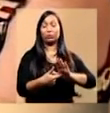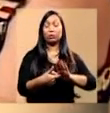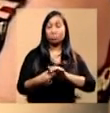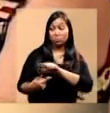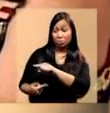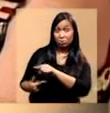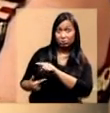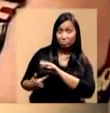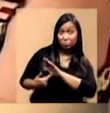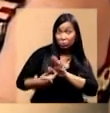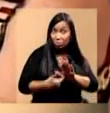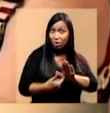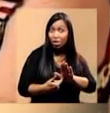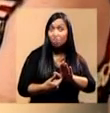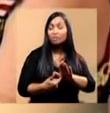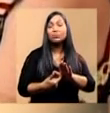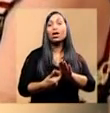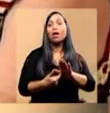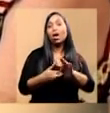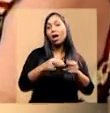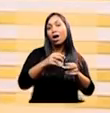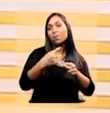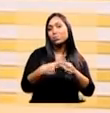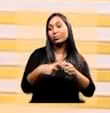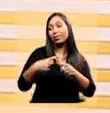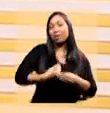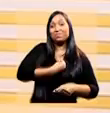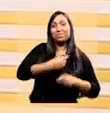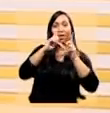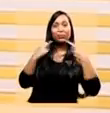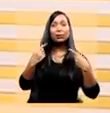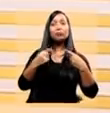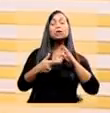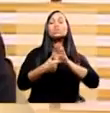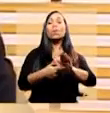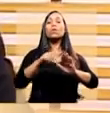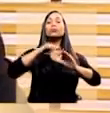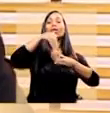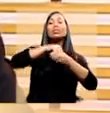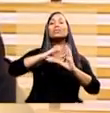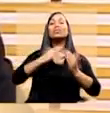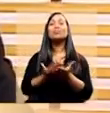E esses sinais, ela, por questão de viver em violência,